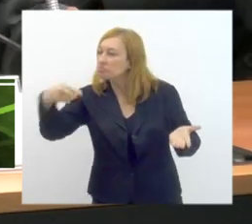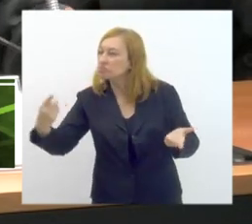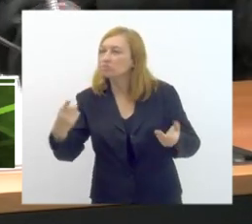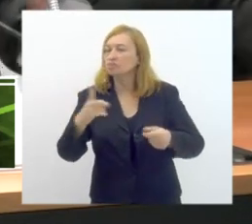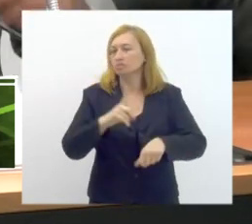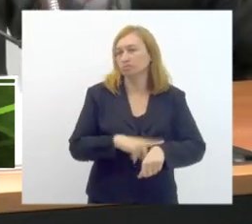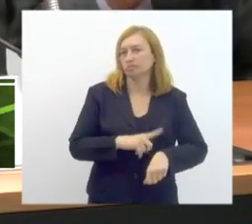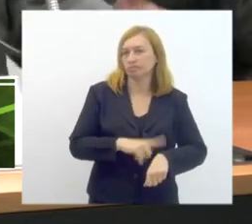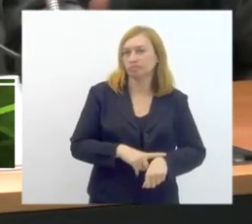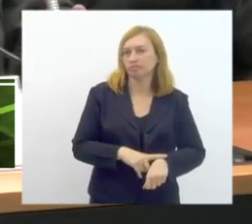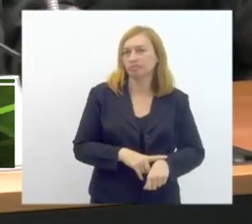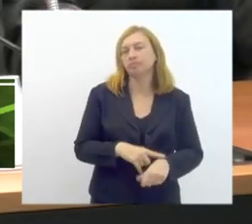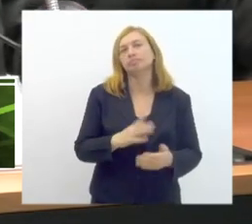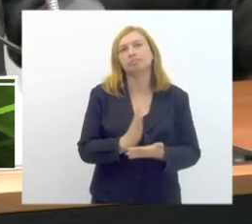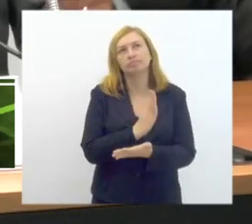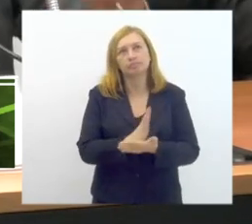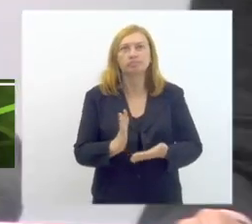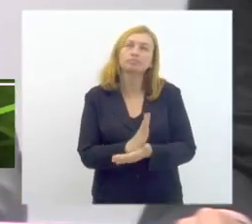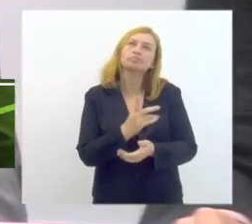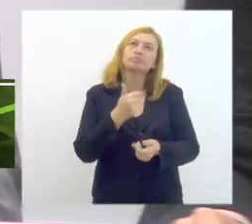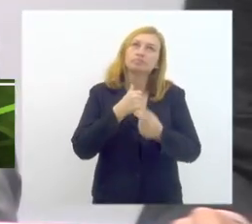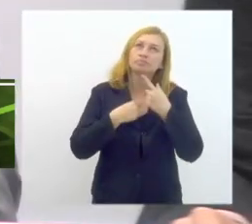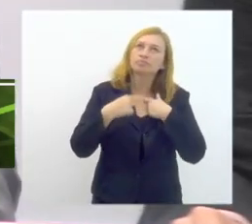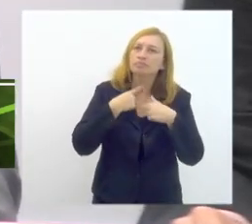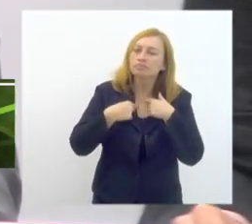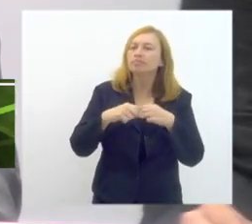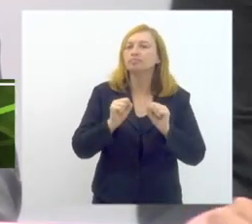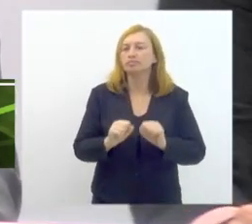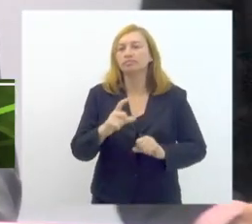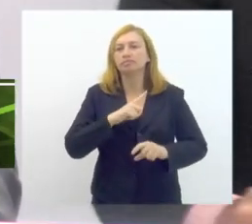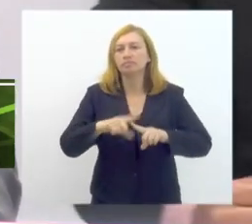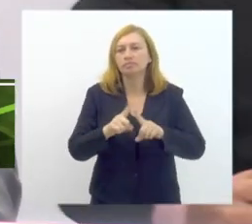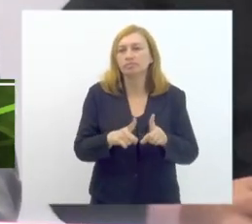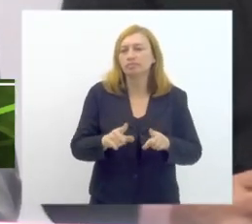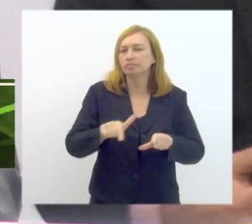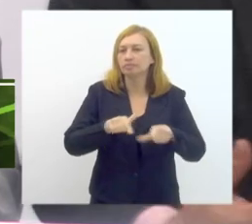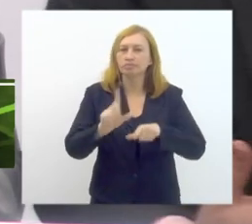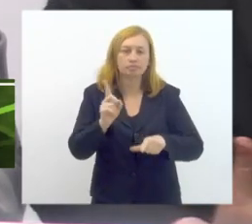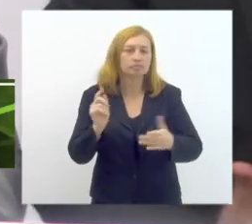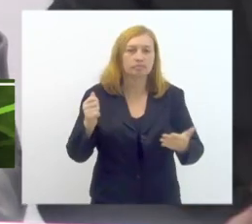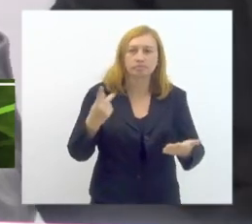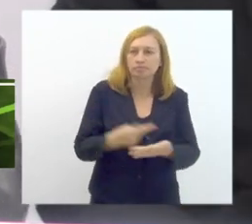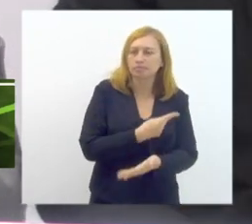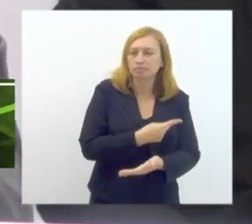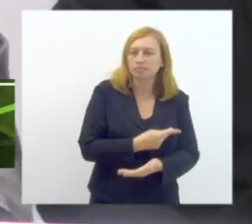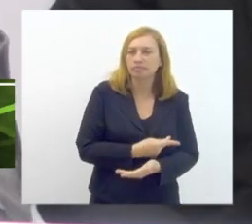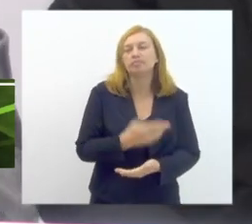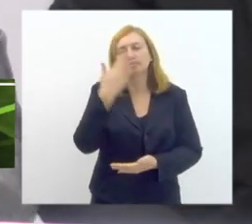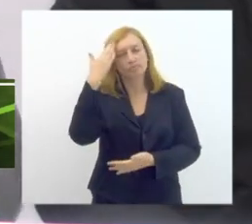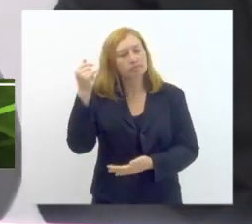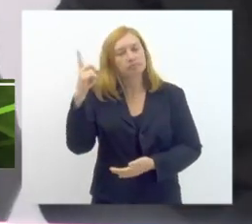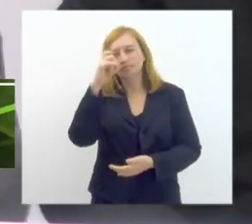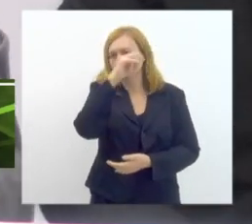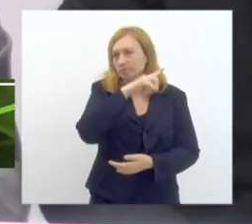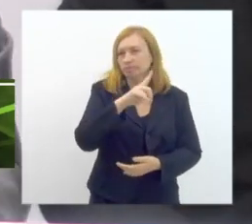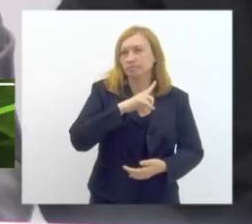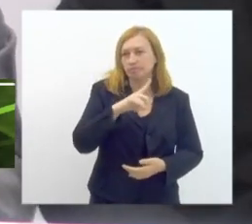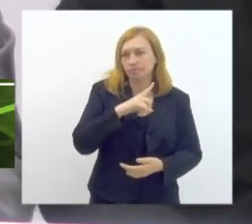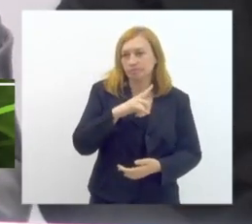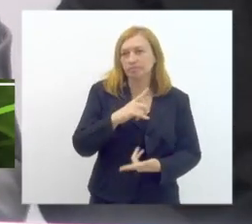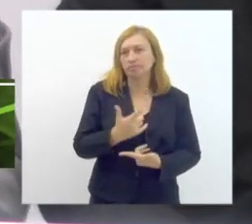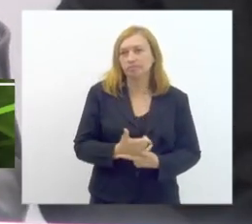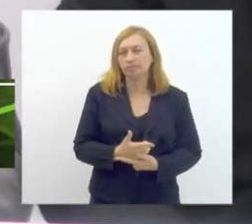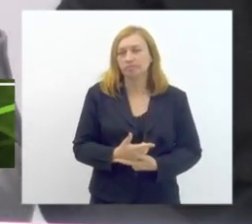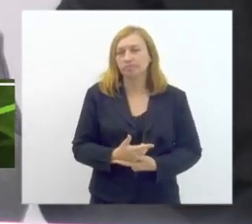épocas. Talvez tinha vontade, mas a efetivação desse trabalho não acontecia. A gente sabe da dificuldade que todos nós